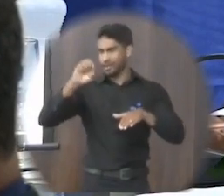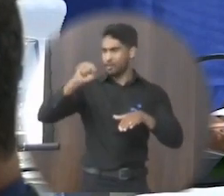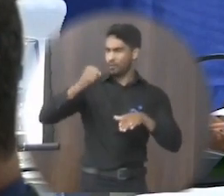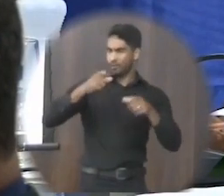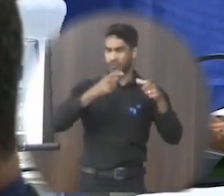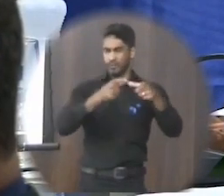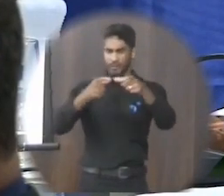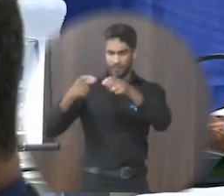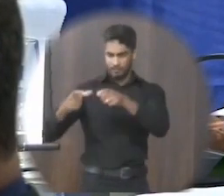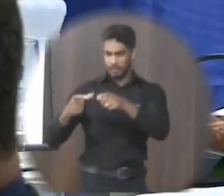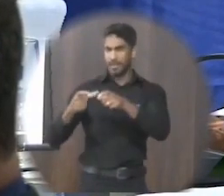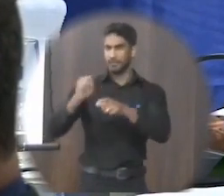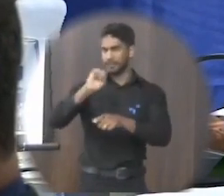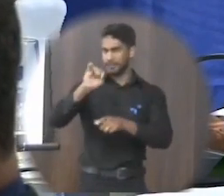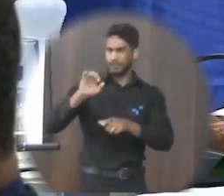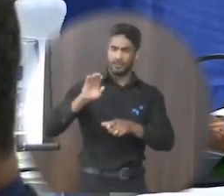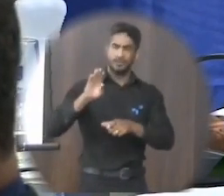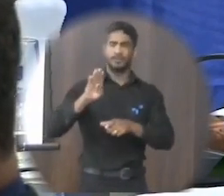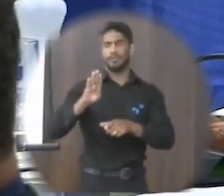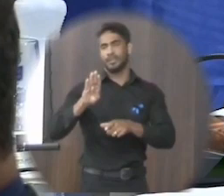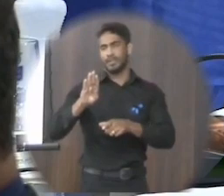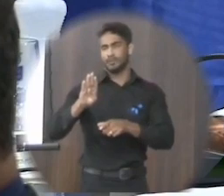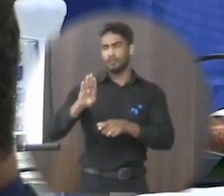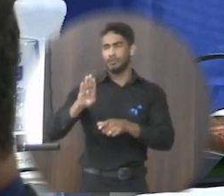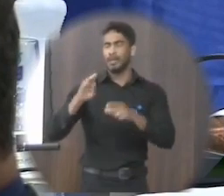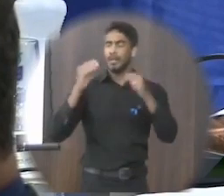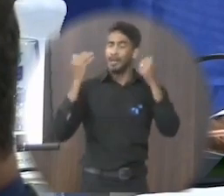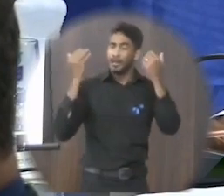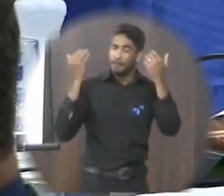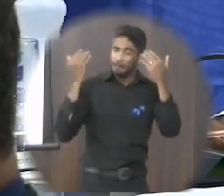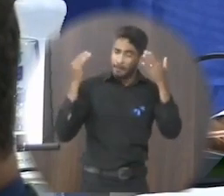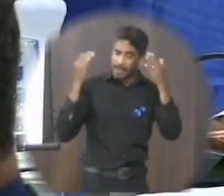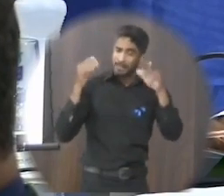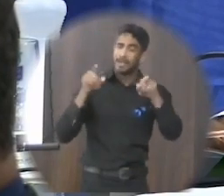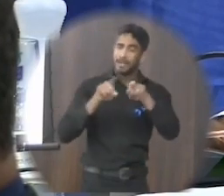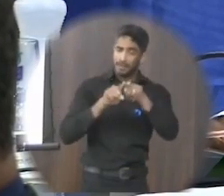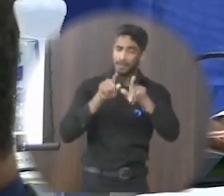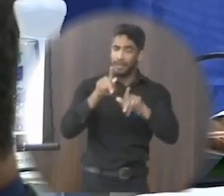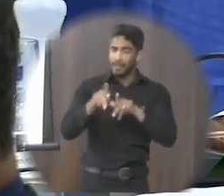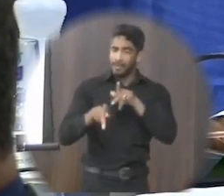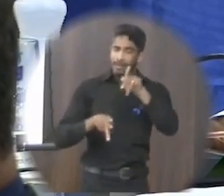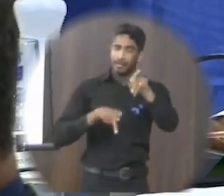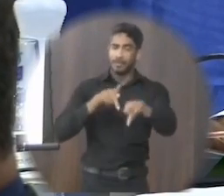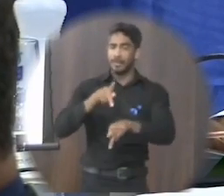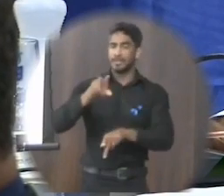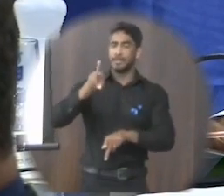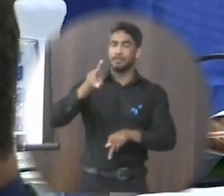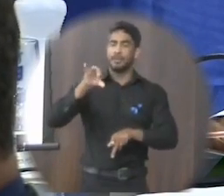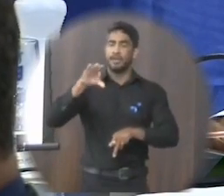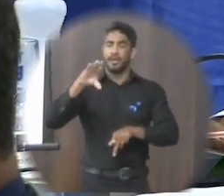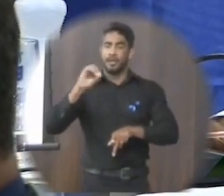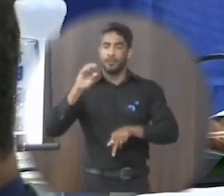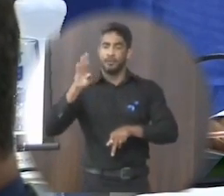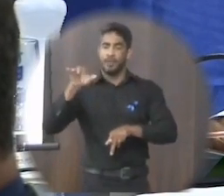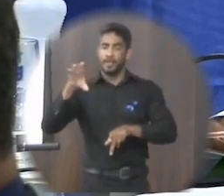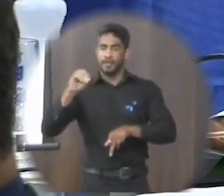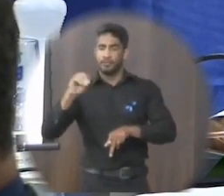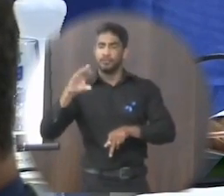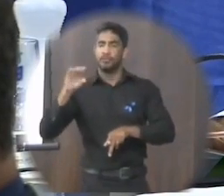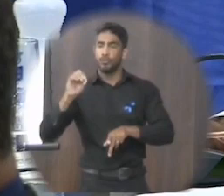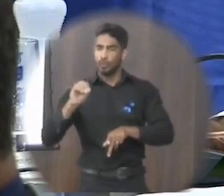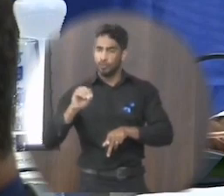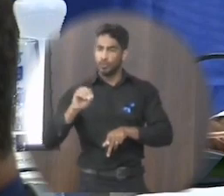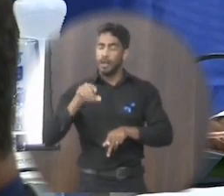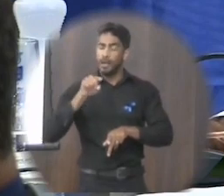Janaúba. E parabenizar também a população do Ribeirão do Ouro, ali, aquele pessoal ali que, aos